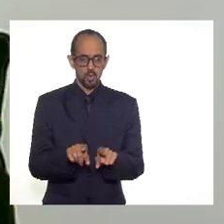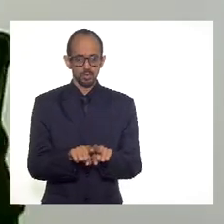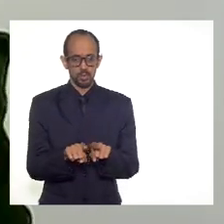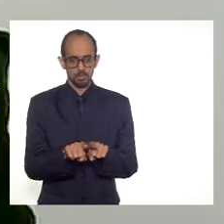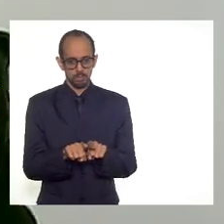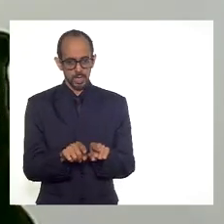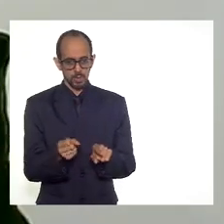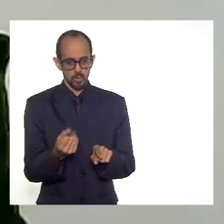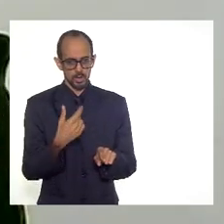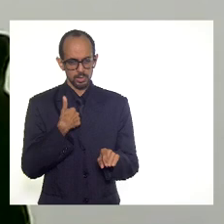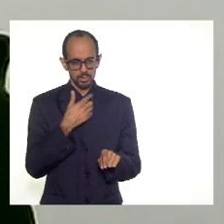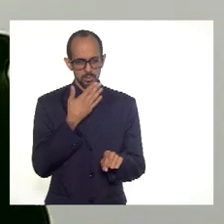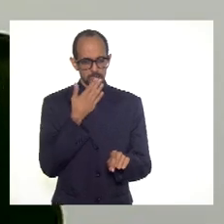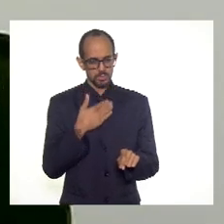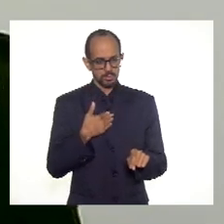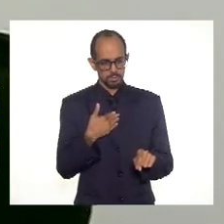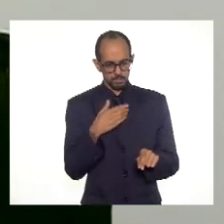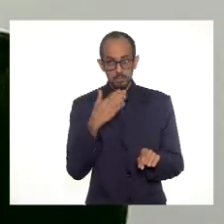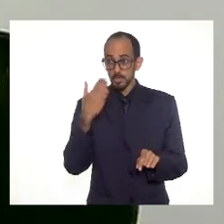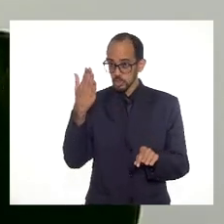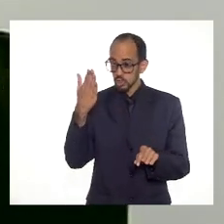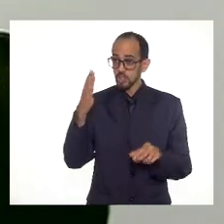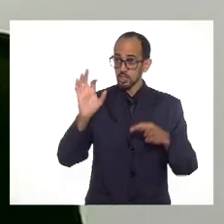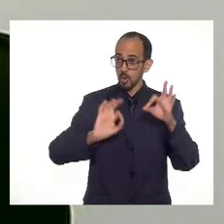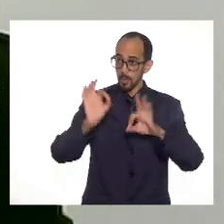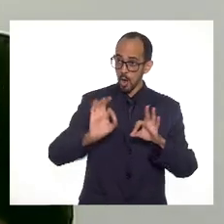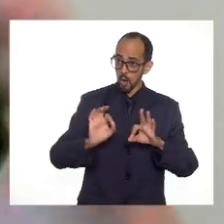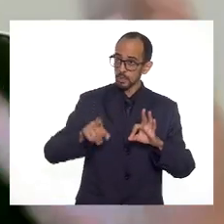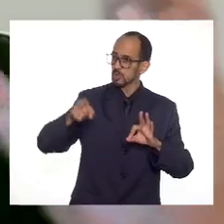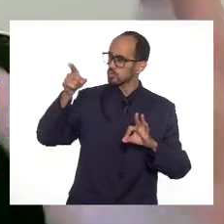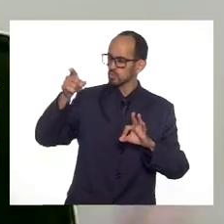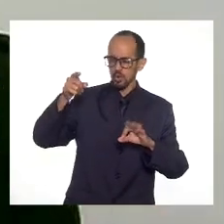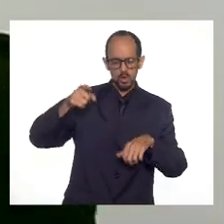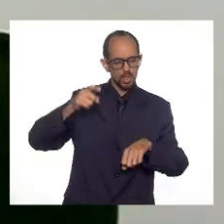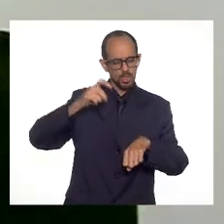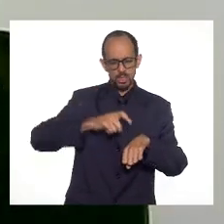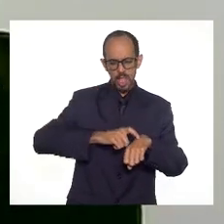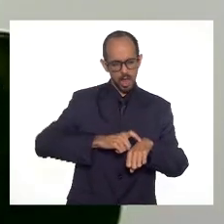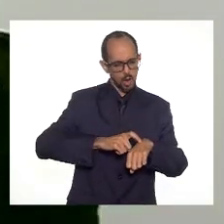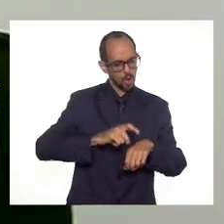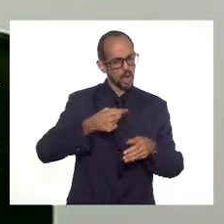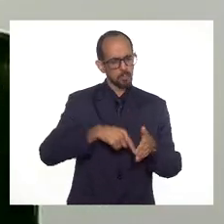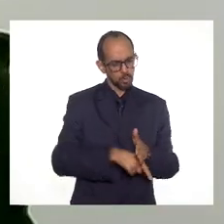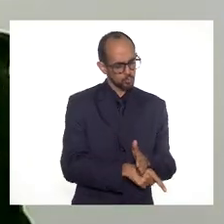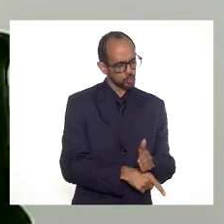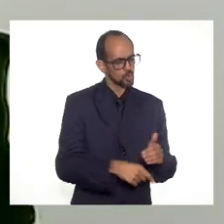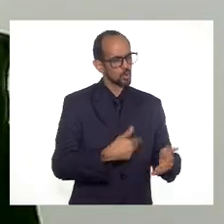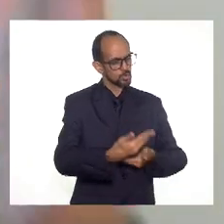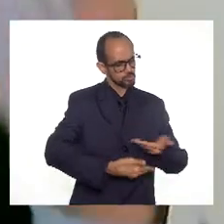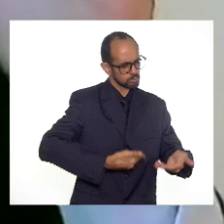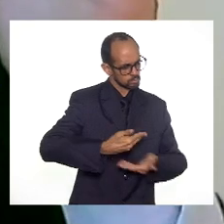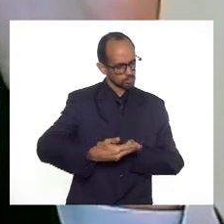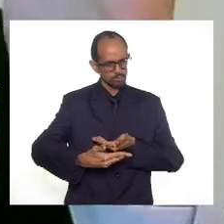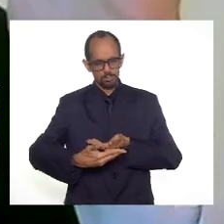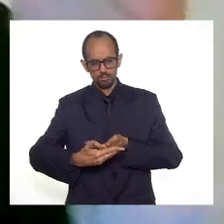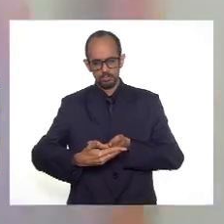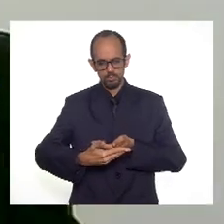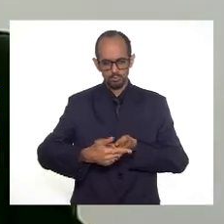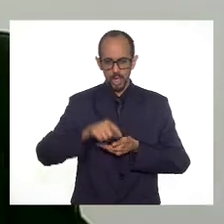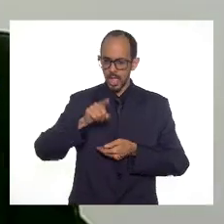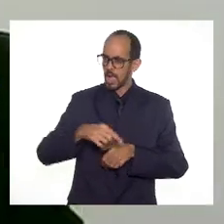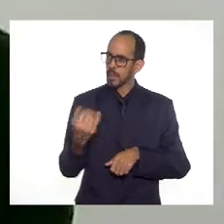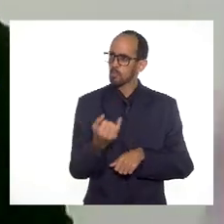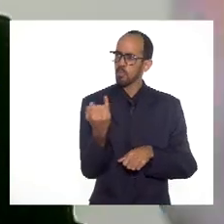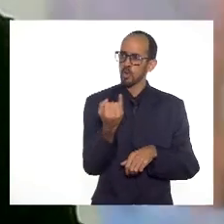uma questão de ordem, Vossa Excelência imediatamente aprofundou e nos ajudou nessa questão. Creio que é importante